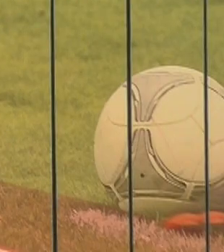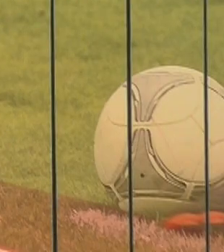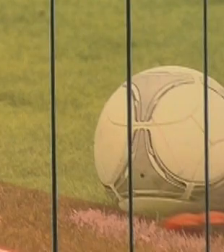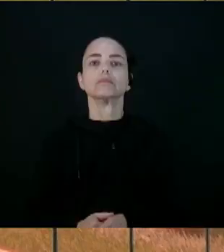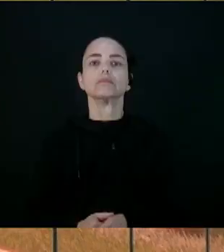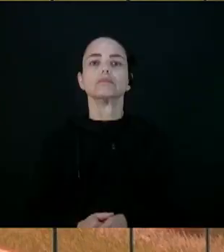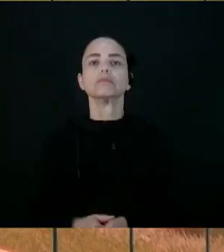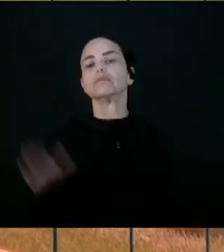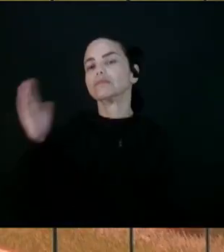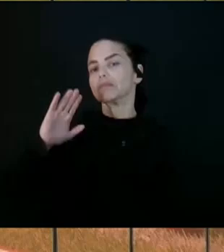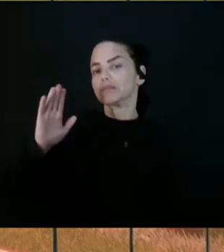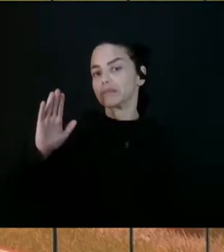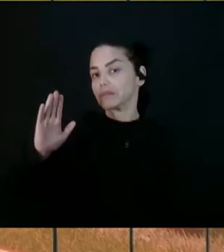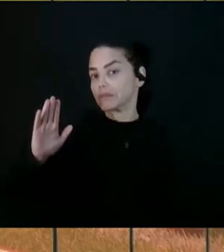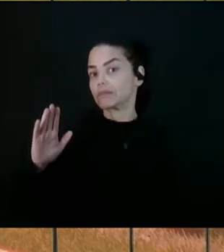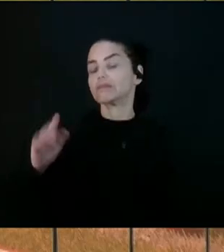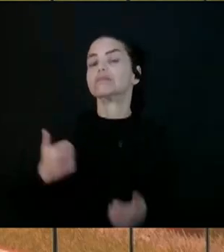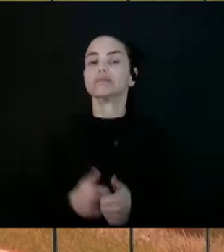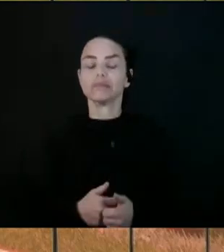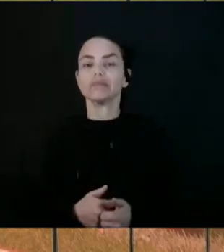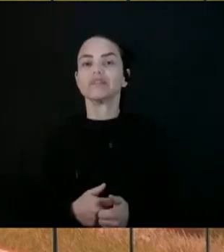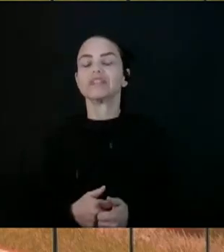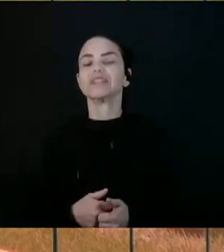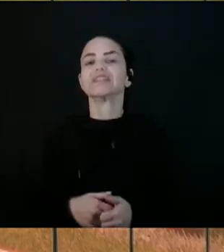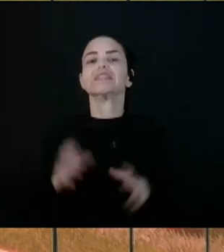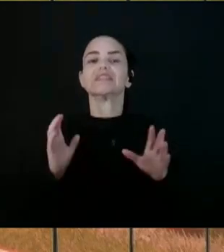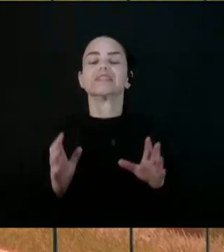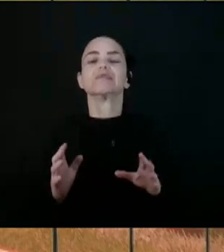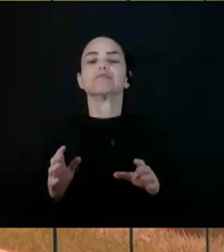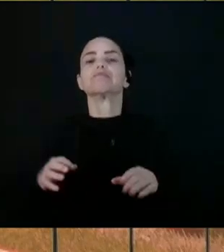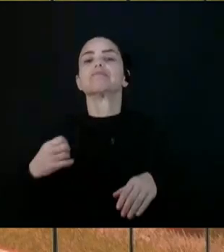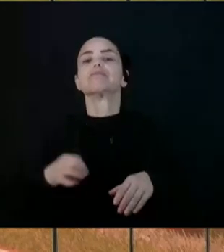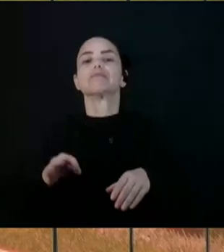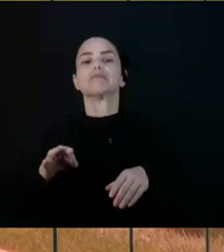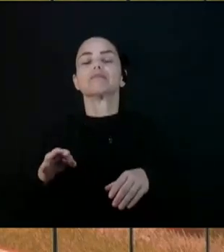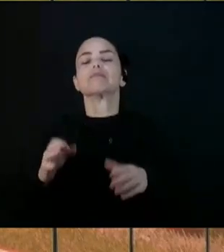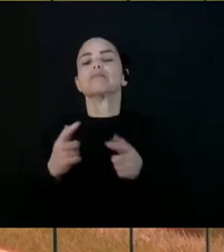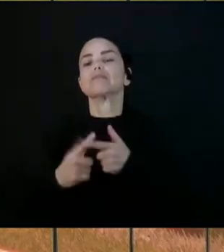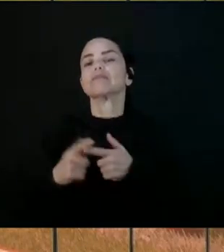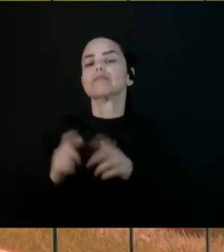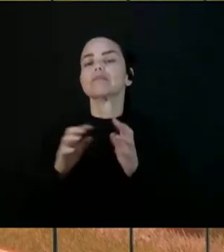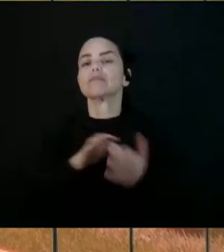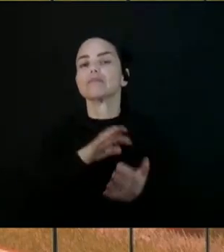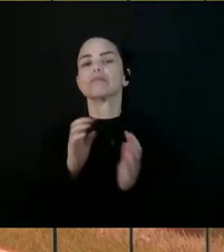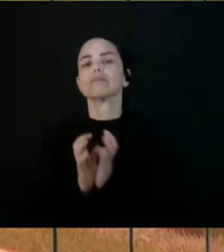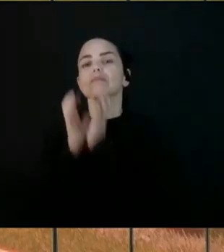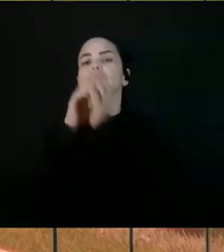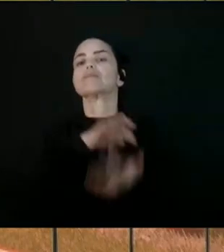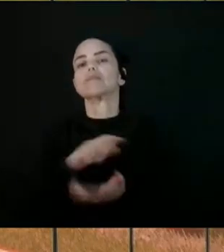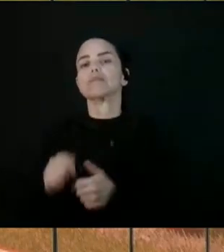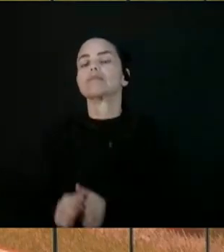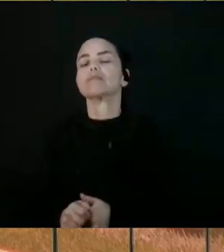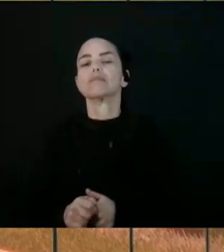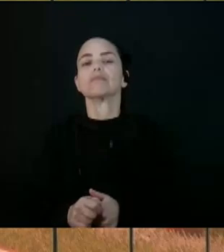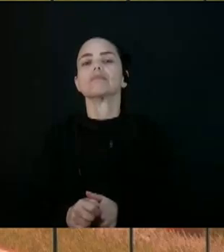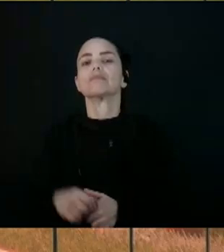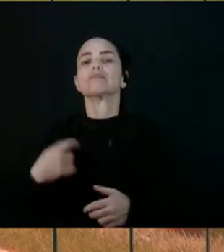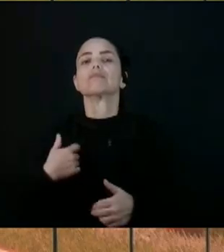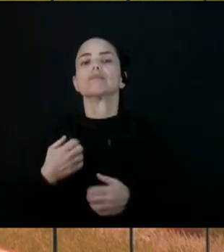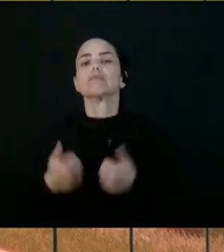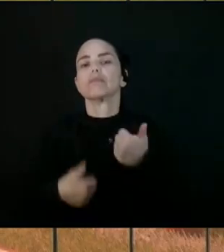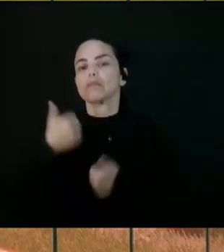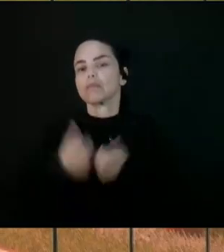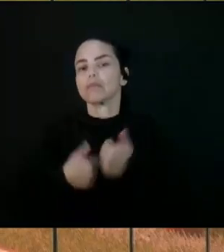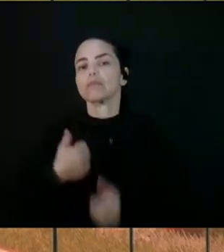Hora de balançar as redes na Copa do Mundo, porque ontem em todas as partidas nós tivemos